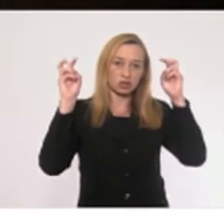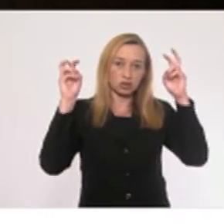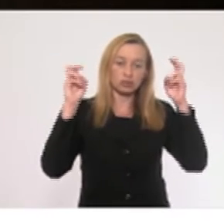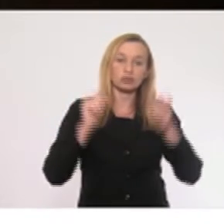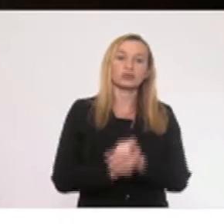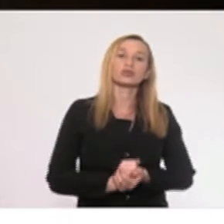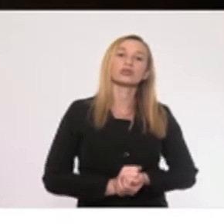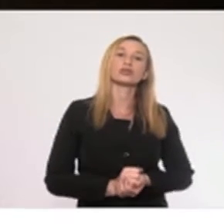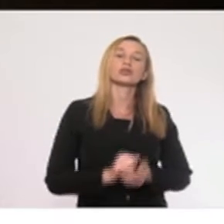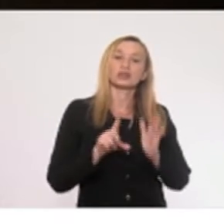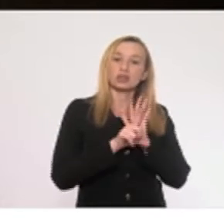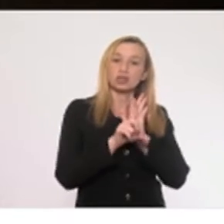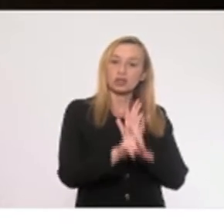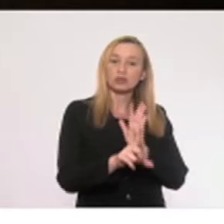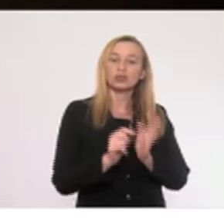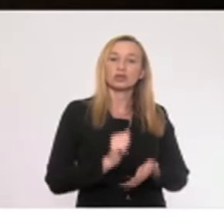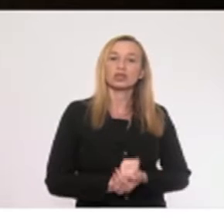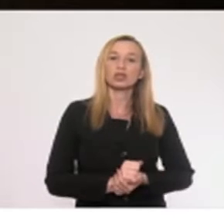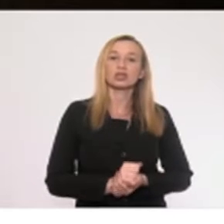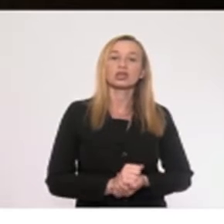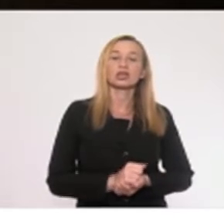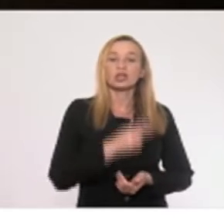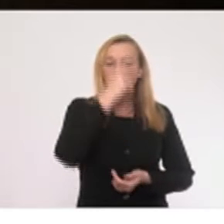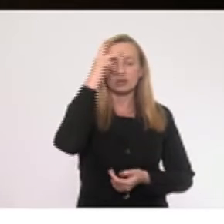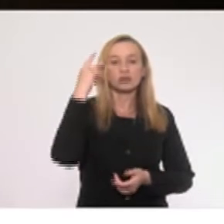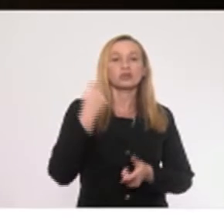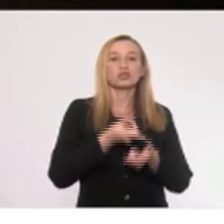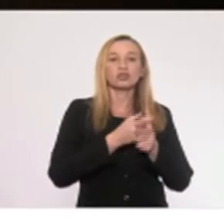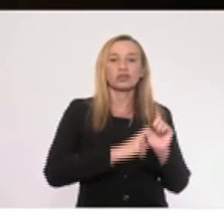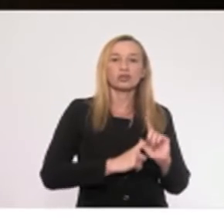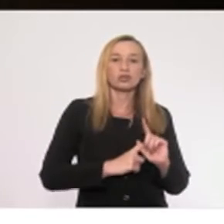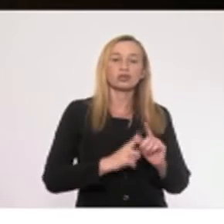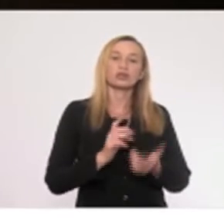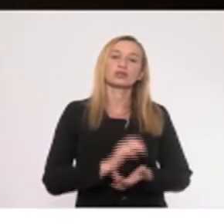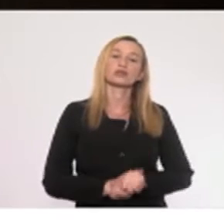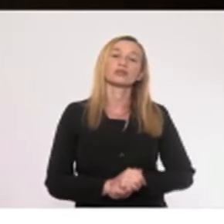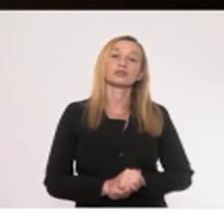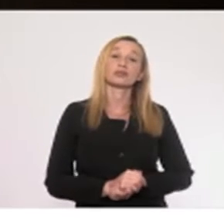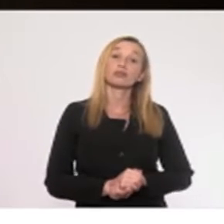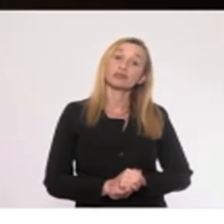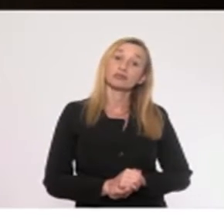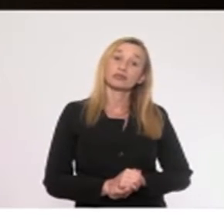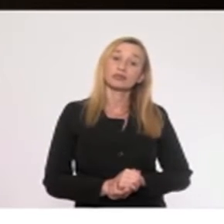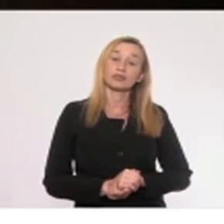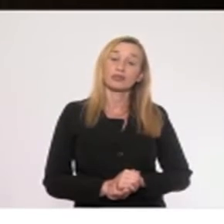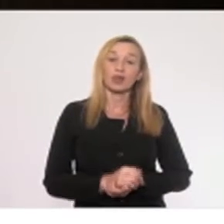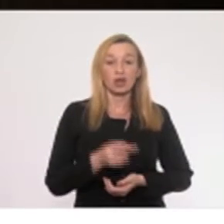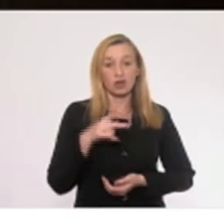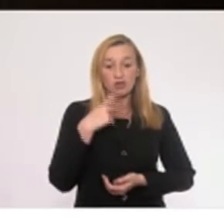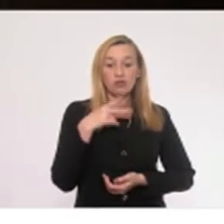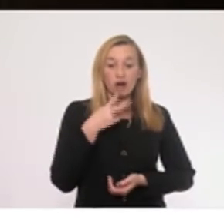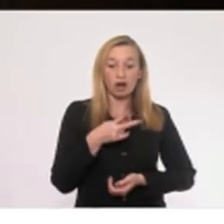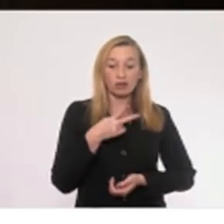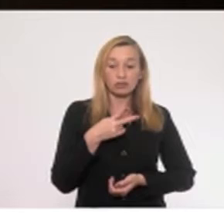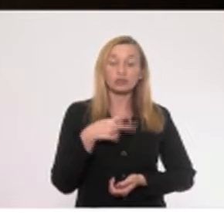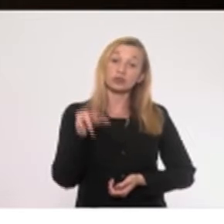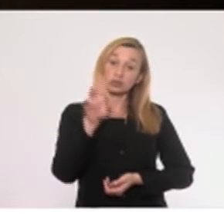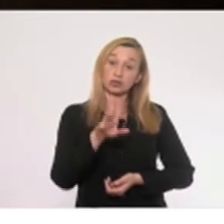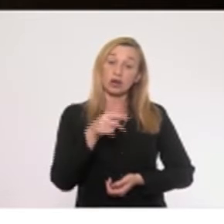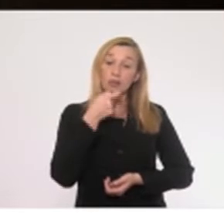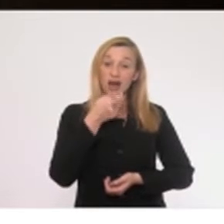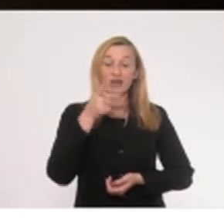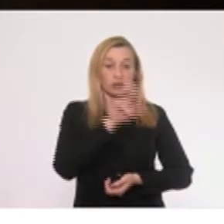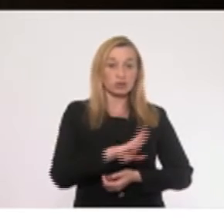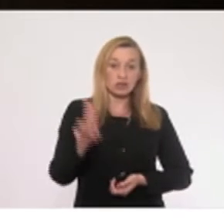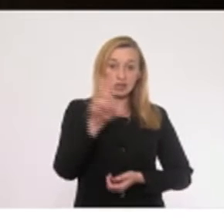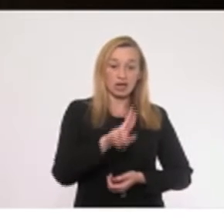nessa legislatura, daqueles devedores contumazes, e aí me apego à palavra utilizada,